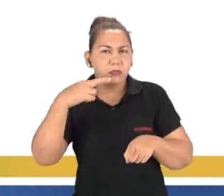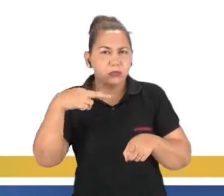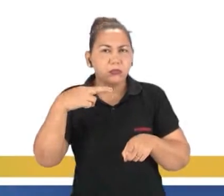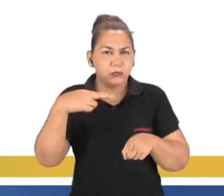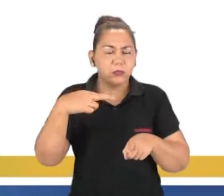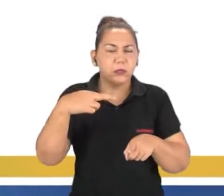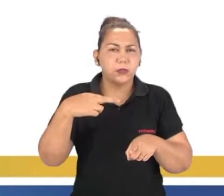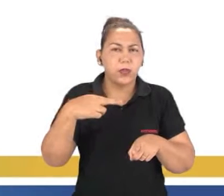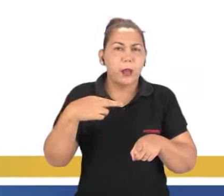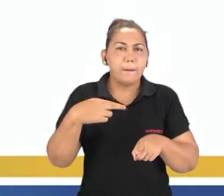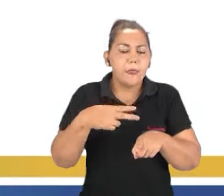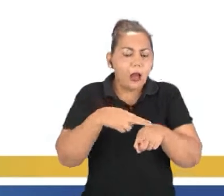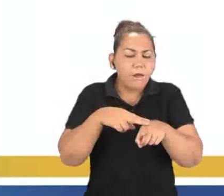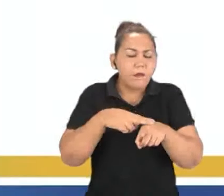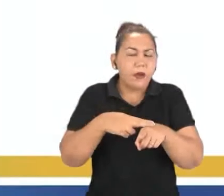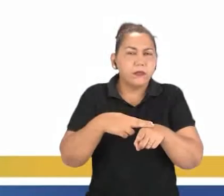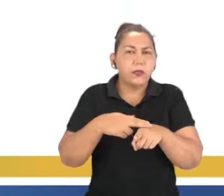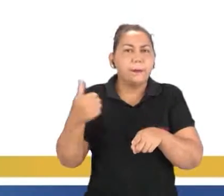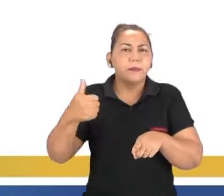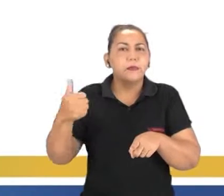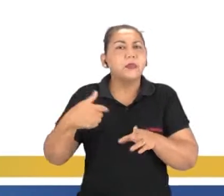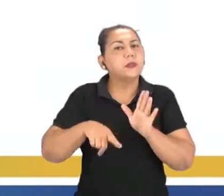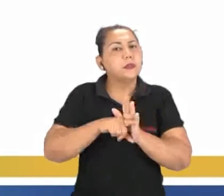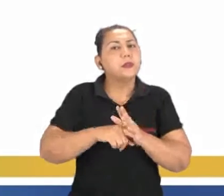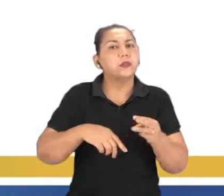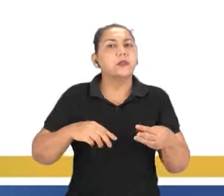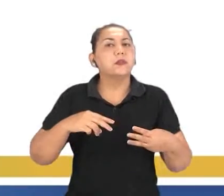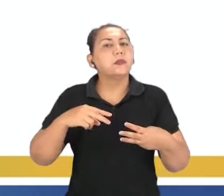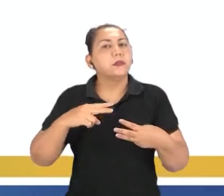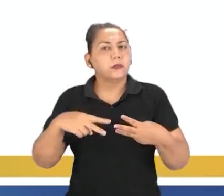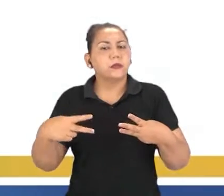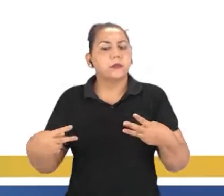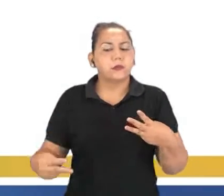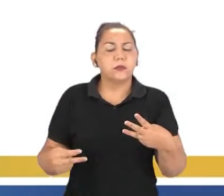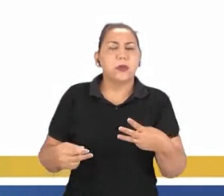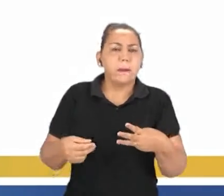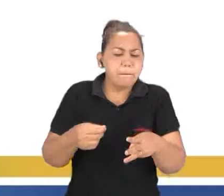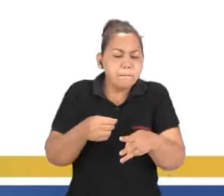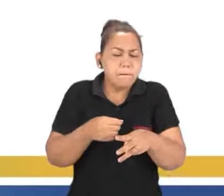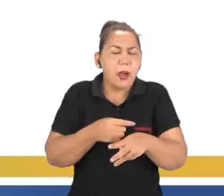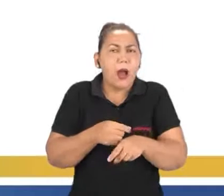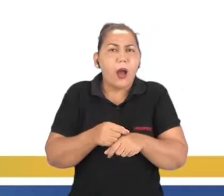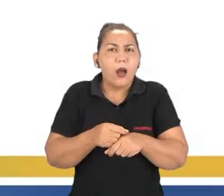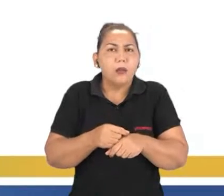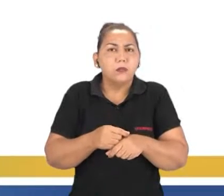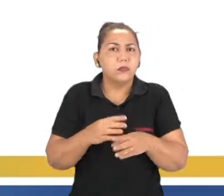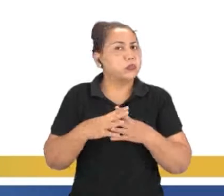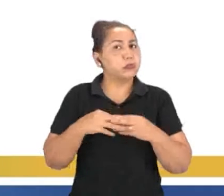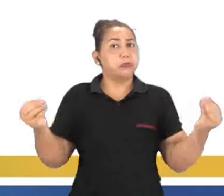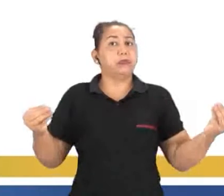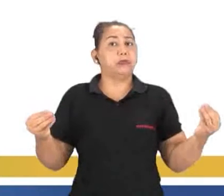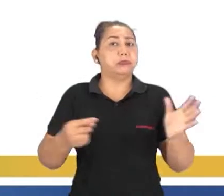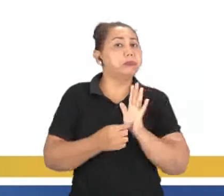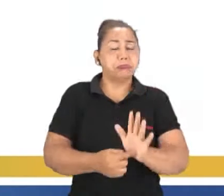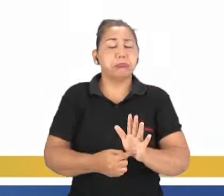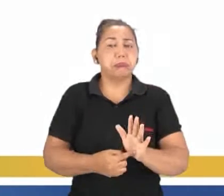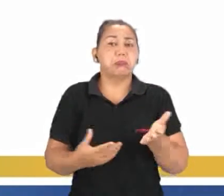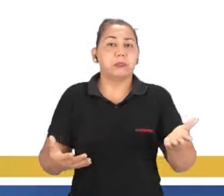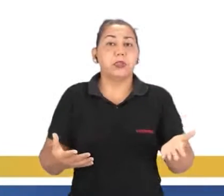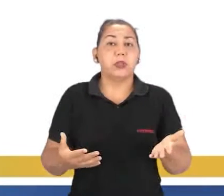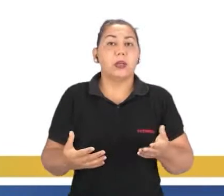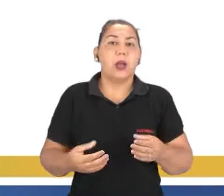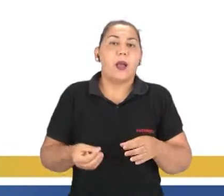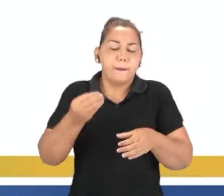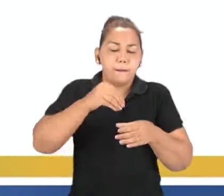coloração verde na primeira lei de Mendel, ela desapareceu, ela não se manifestou. Aí ele realizou a autofecundação